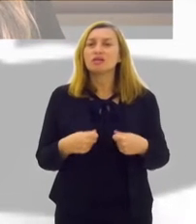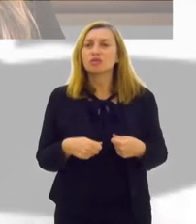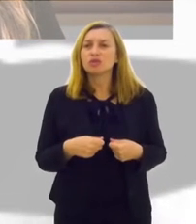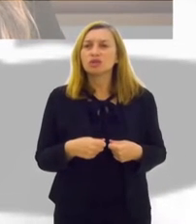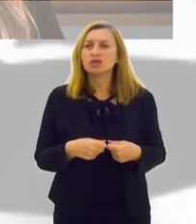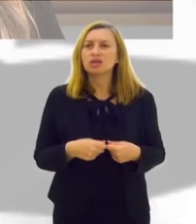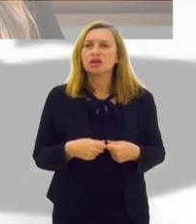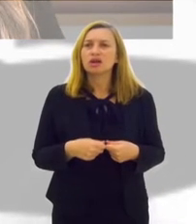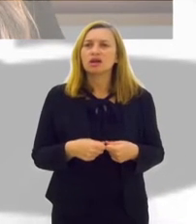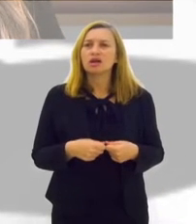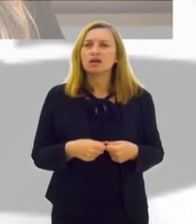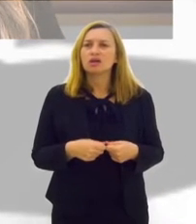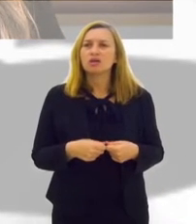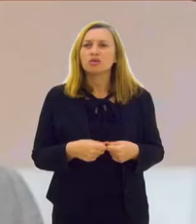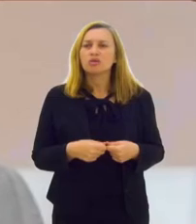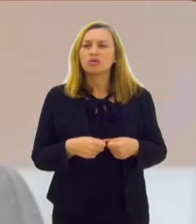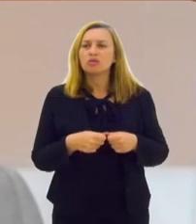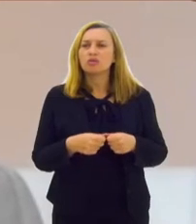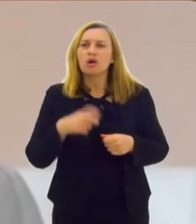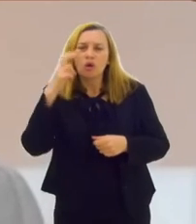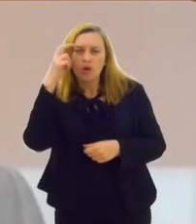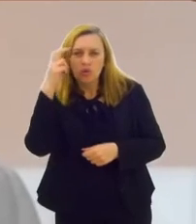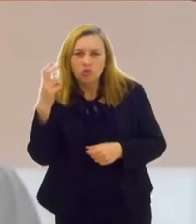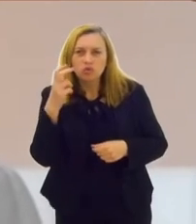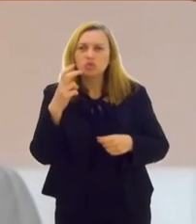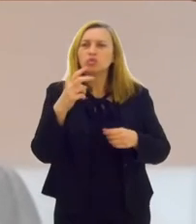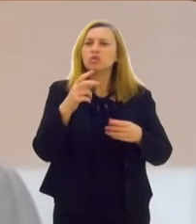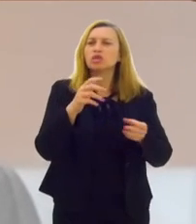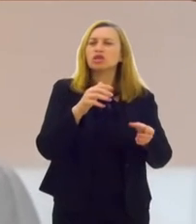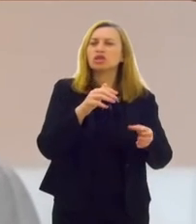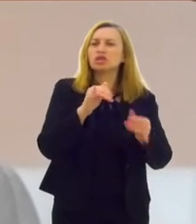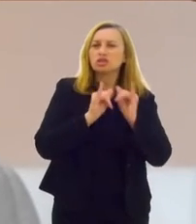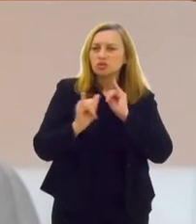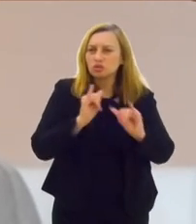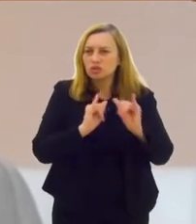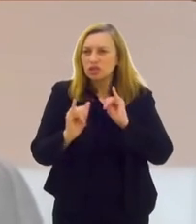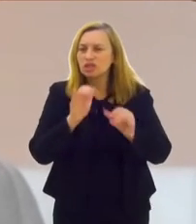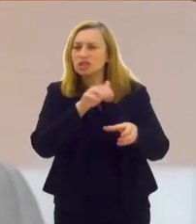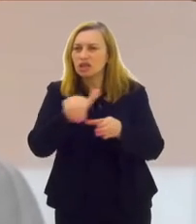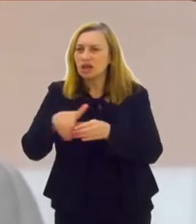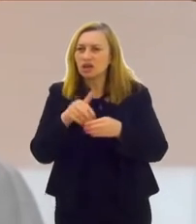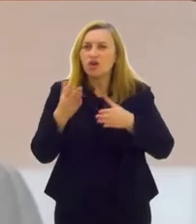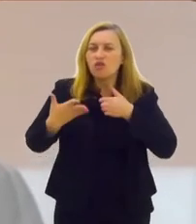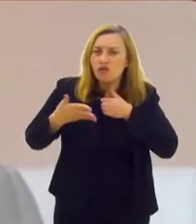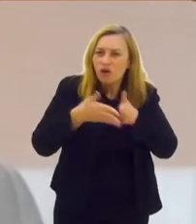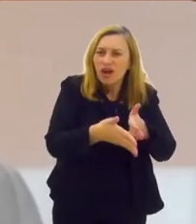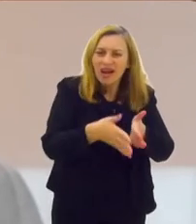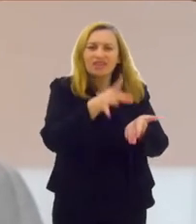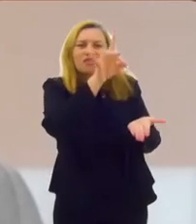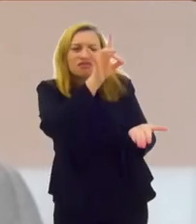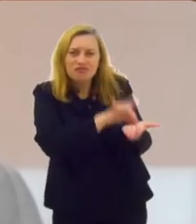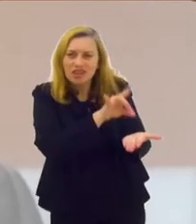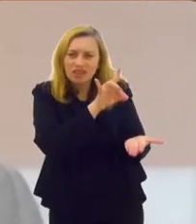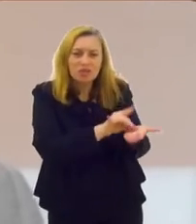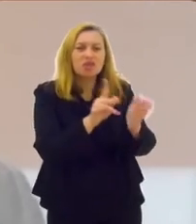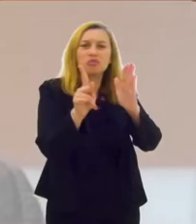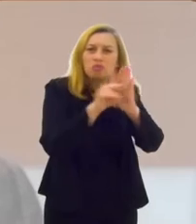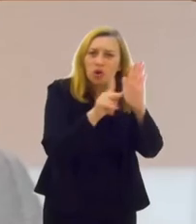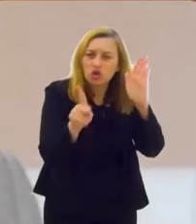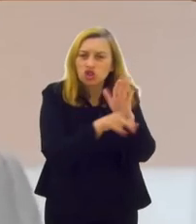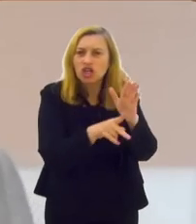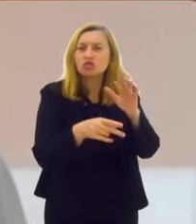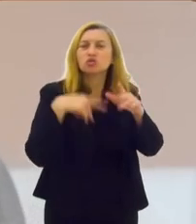precisa trazer uma cultura de propaganda eleitoral pautada realmente